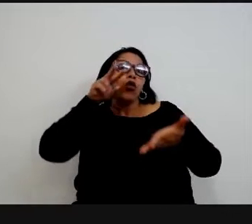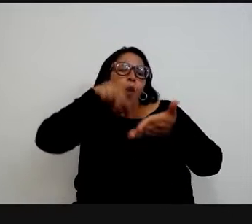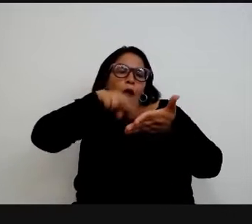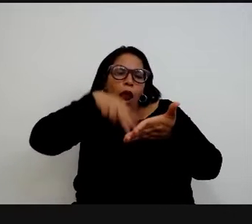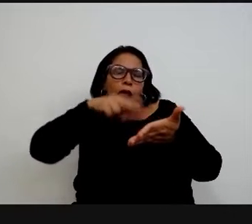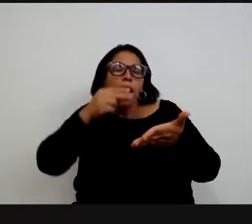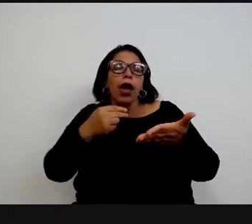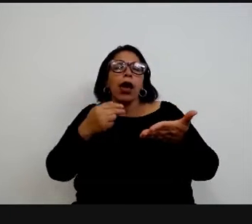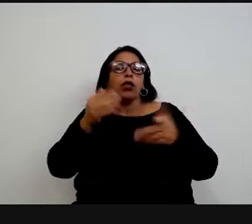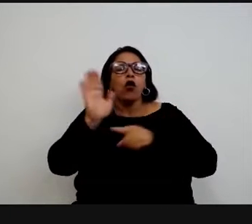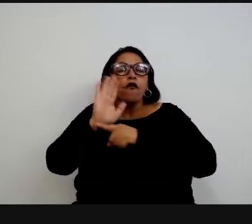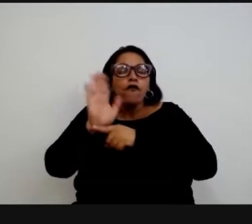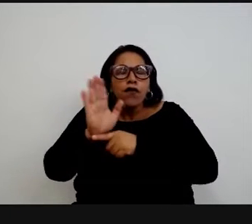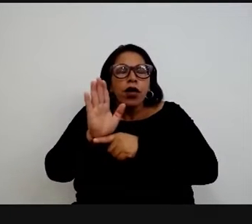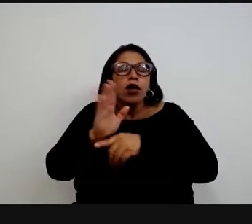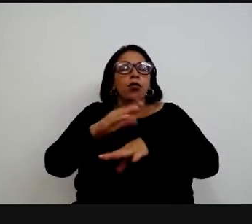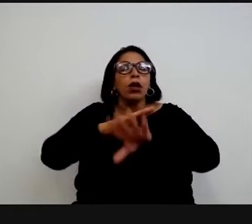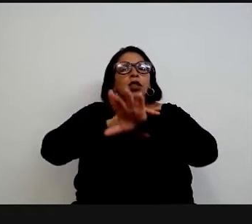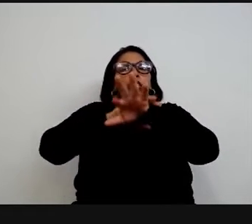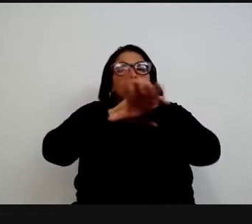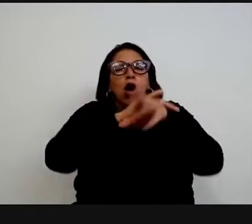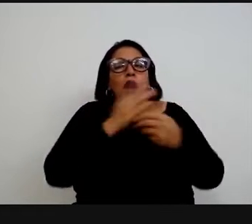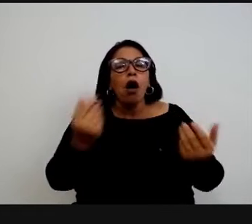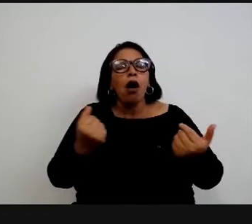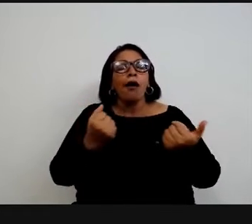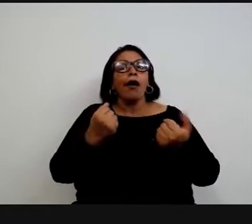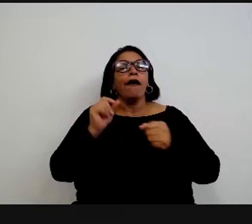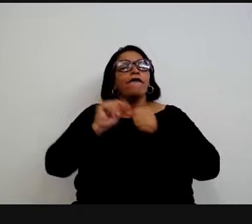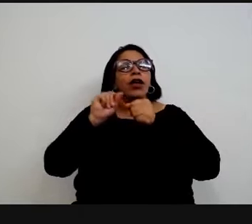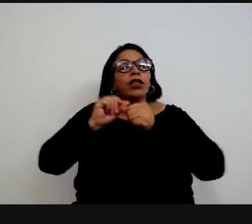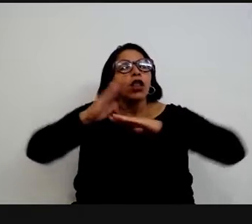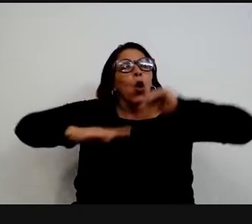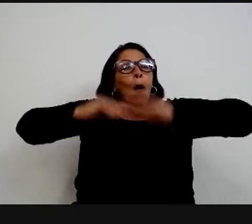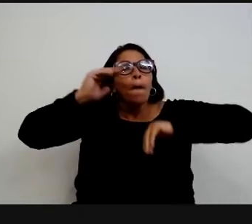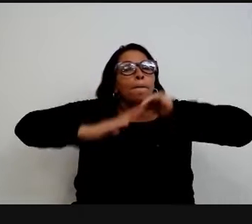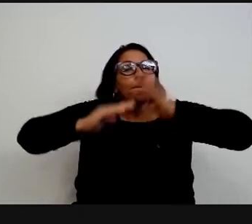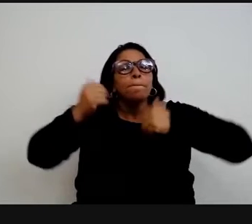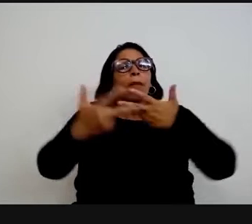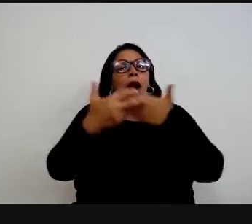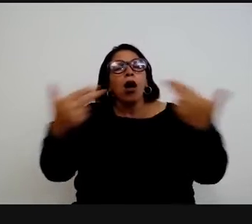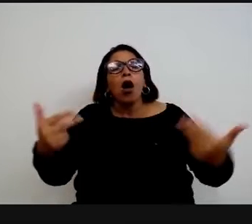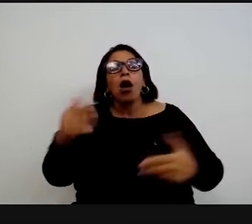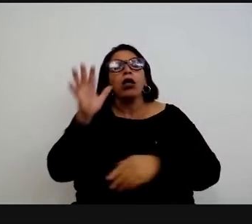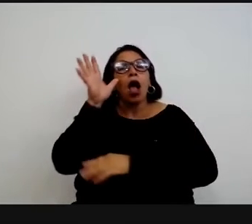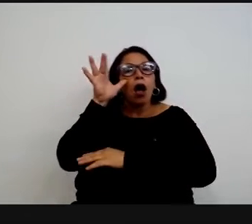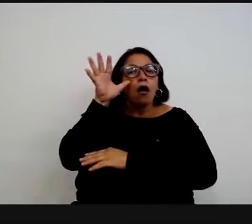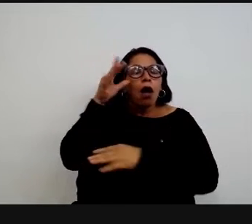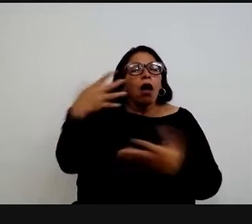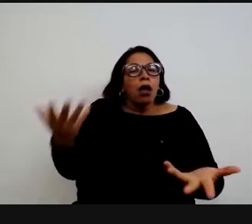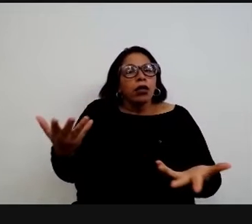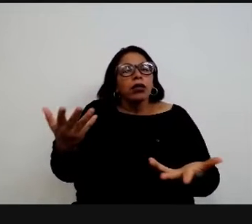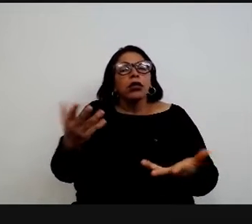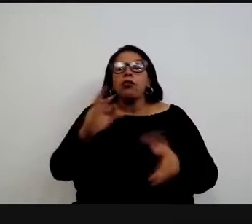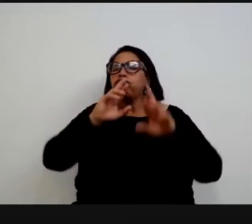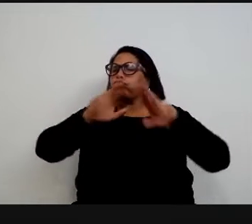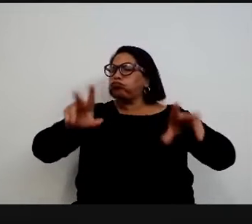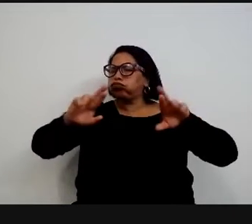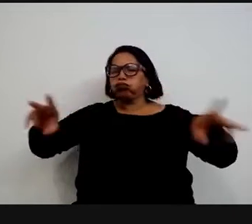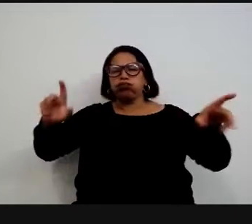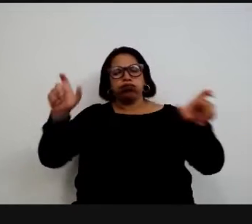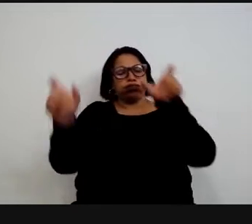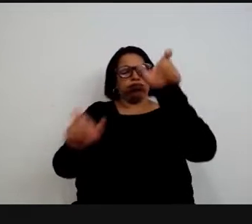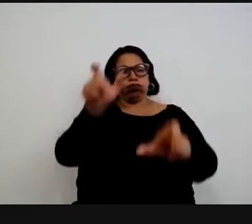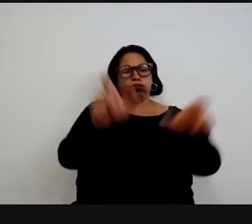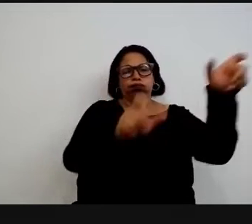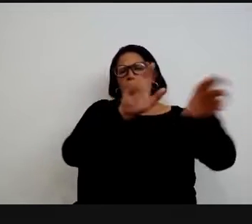sinestesia, por tato, pessoas que aprendem aplicando, pessoas que aprendem assistindo, quer dizer, estilos diversos,